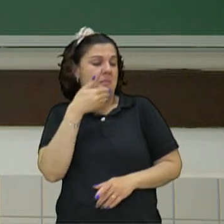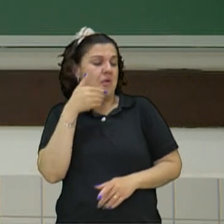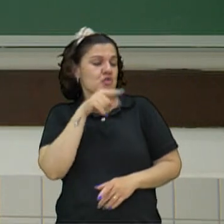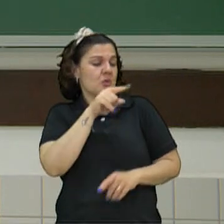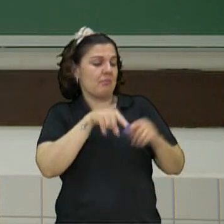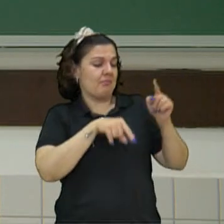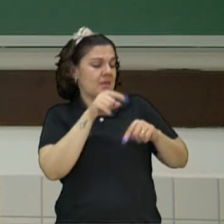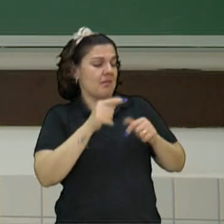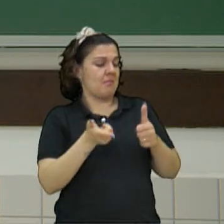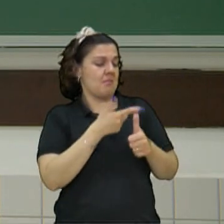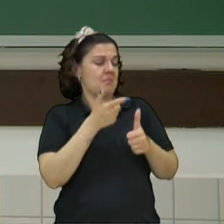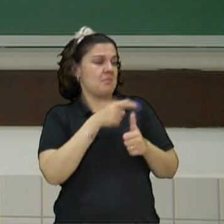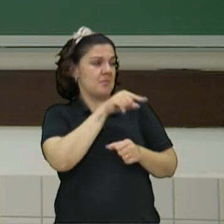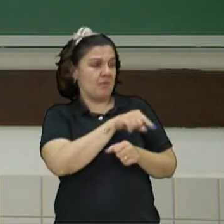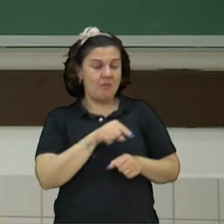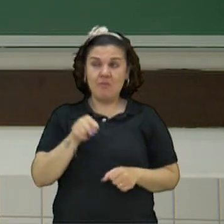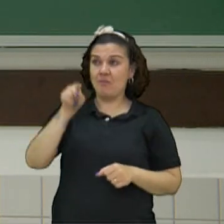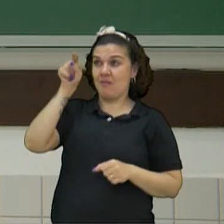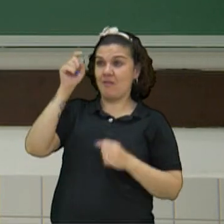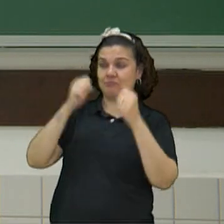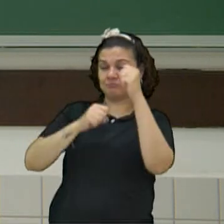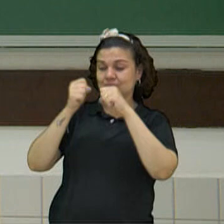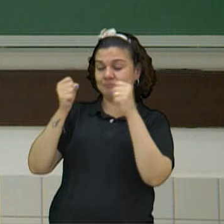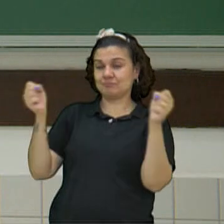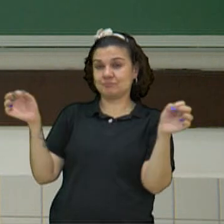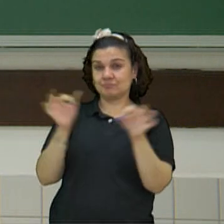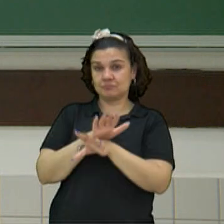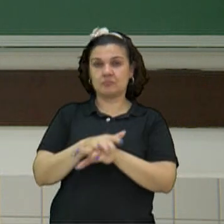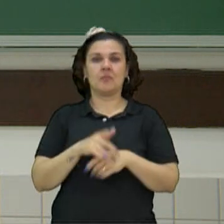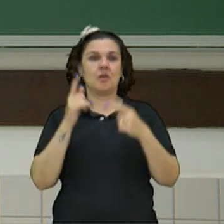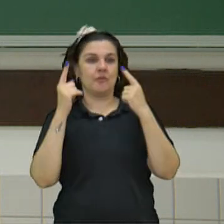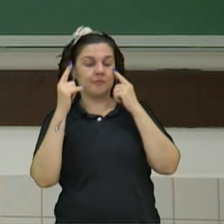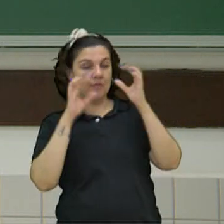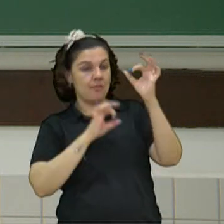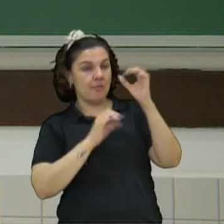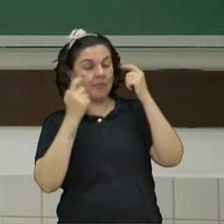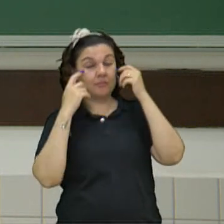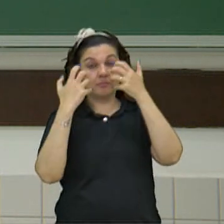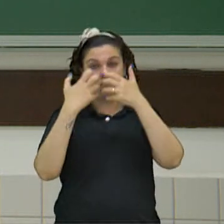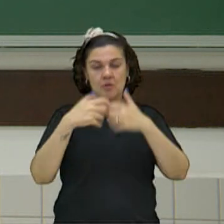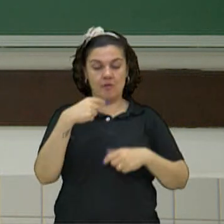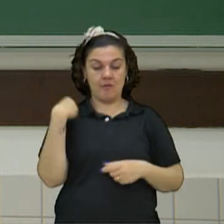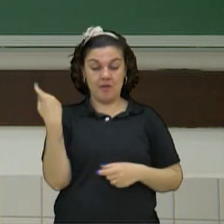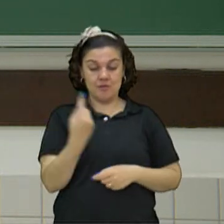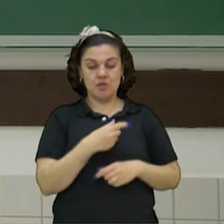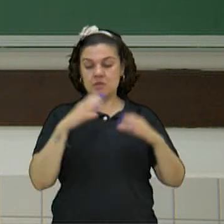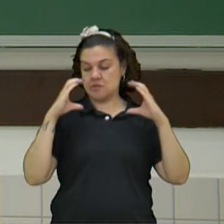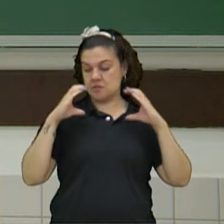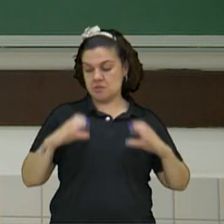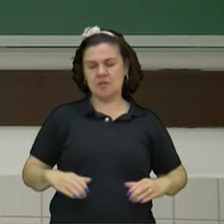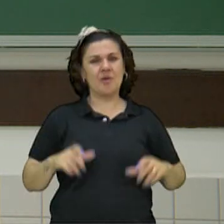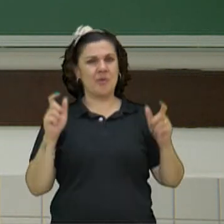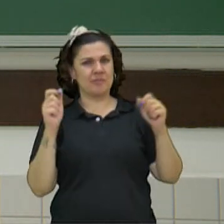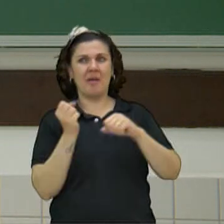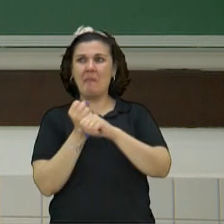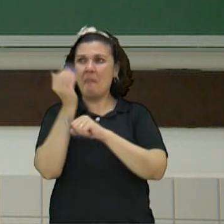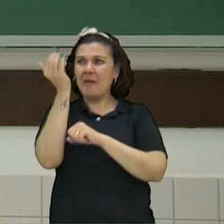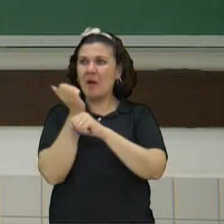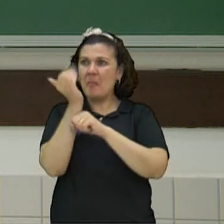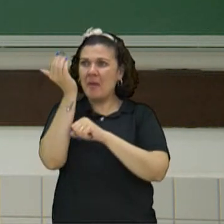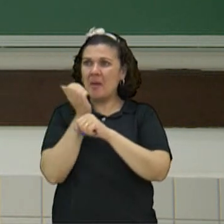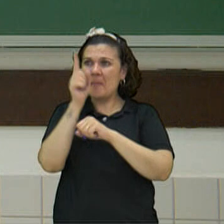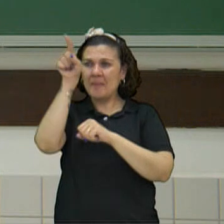vocês a matéria-prima. Então, nós temos que repensar a nossa atitude como cidadão. Compensa ficar mandando para